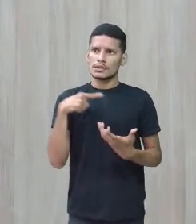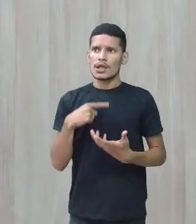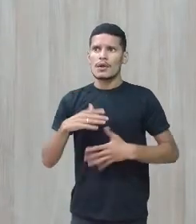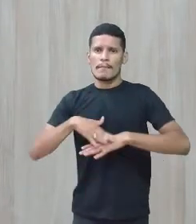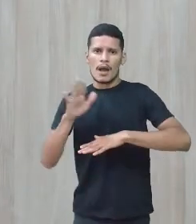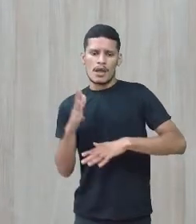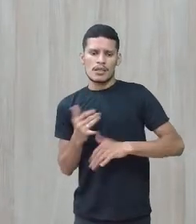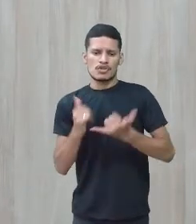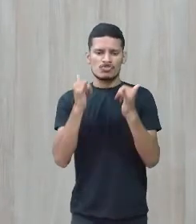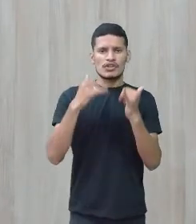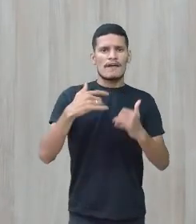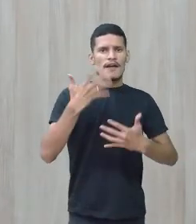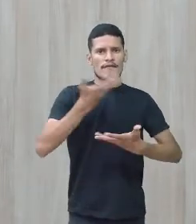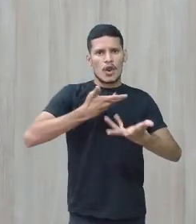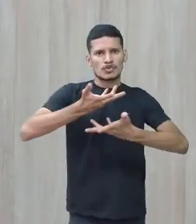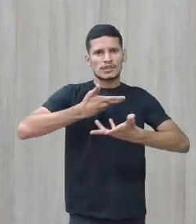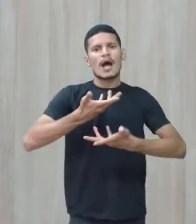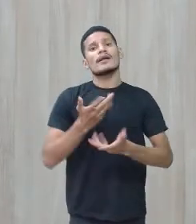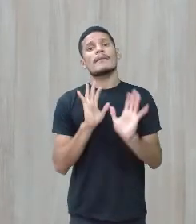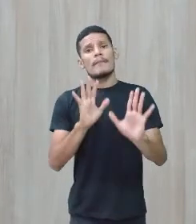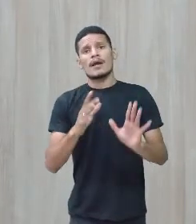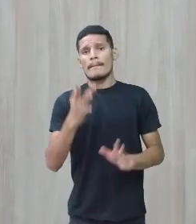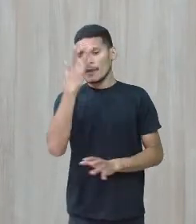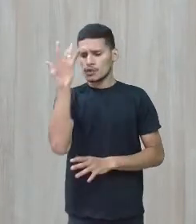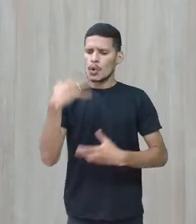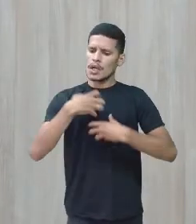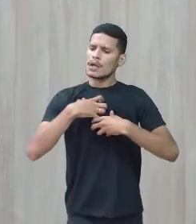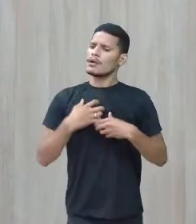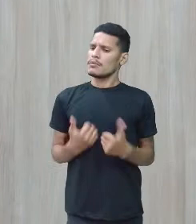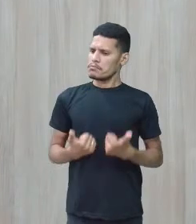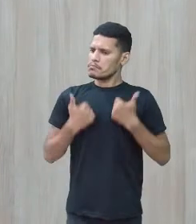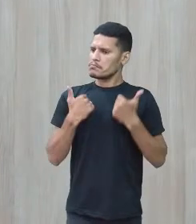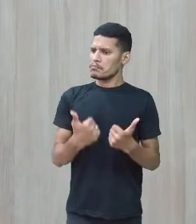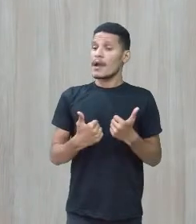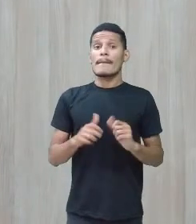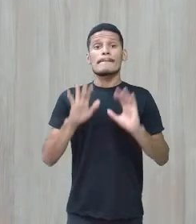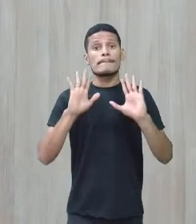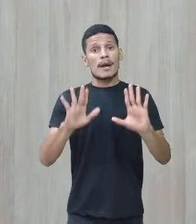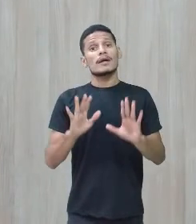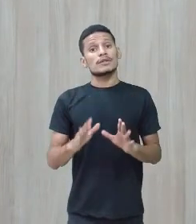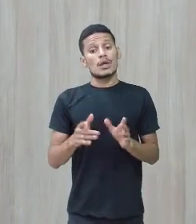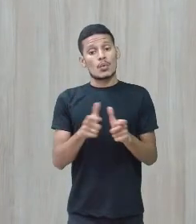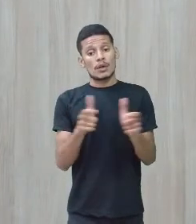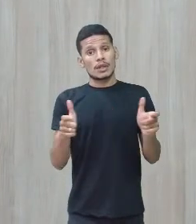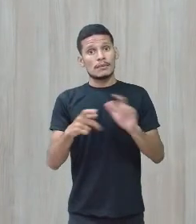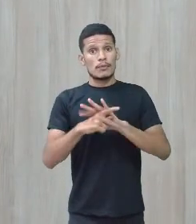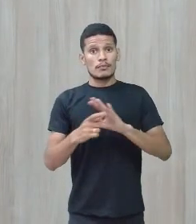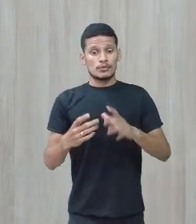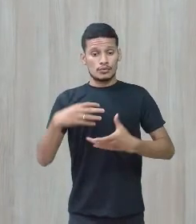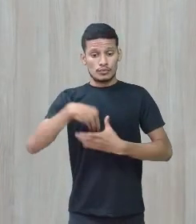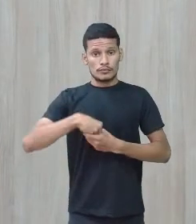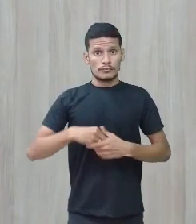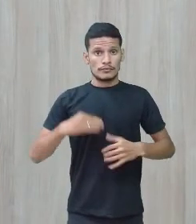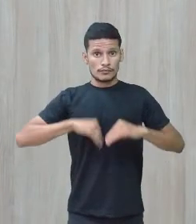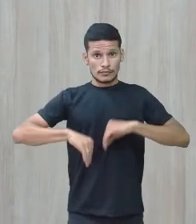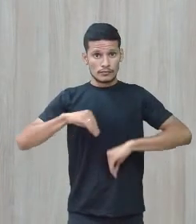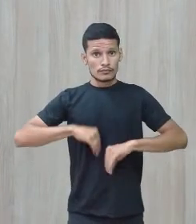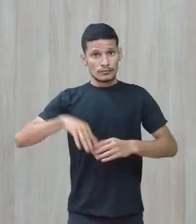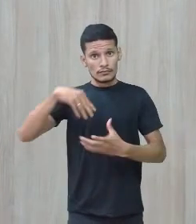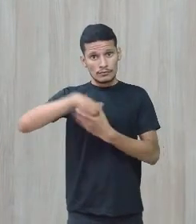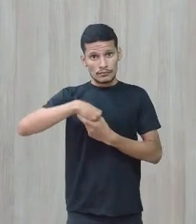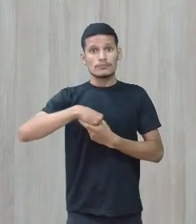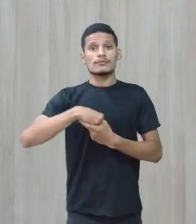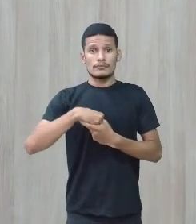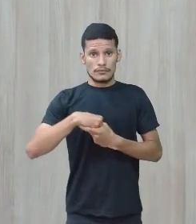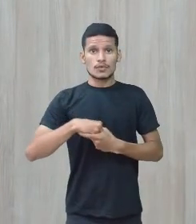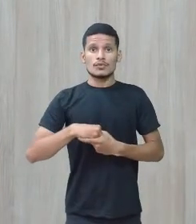mais velocidade. E aí tá achando tudo massa. Só que essa quantidade de hormônio que está sendo ingerida, que está sendo